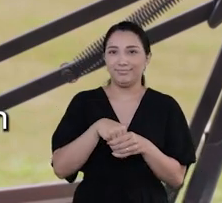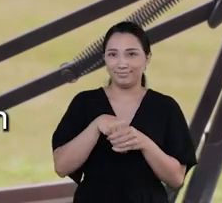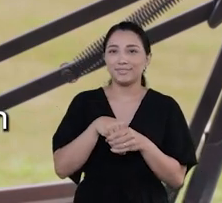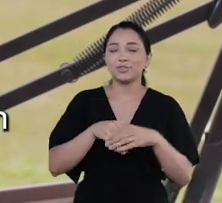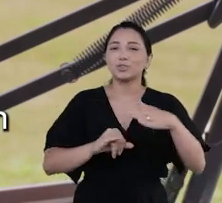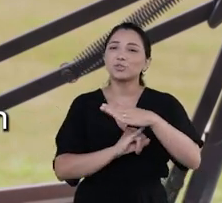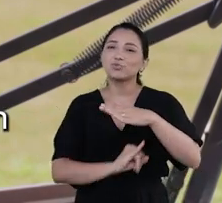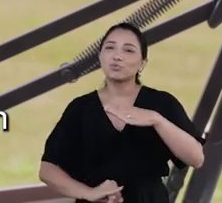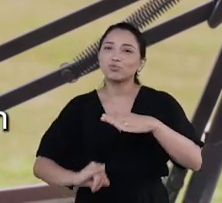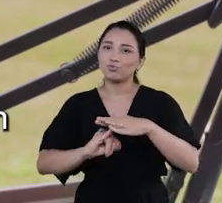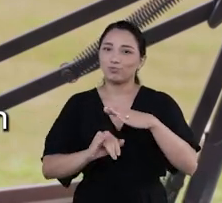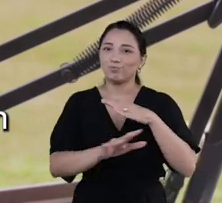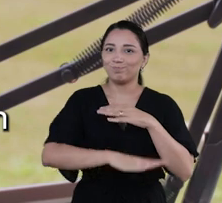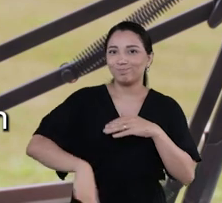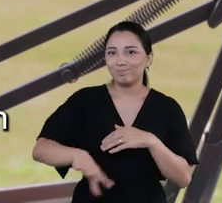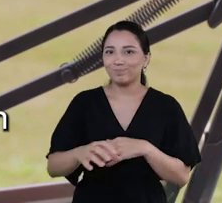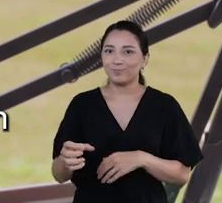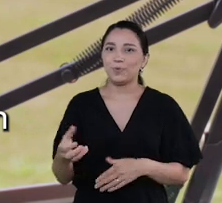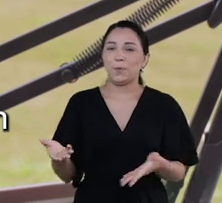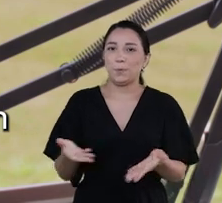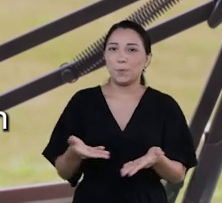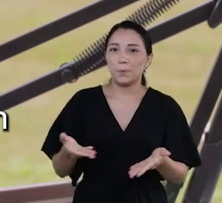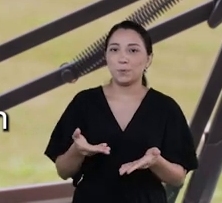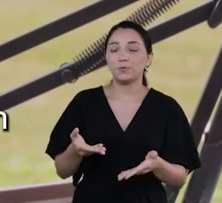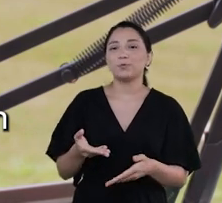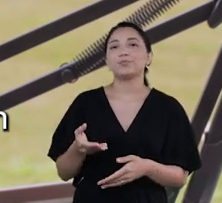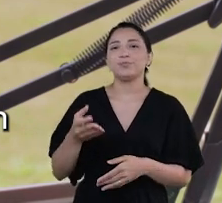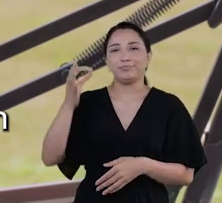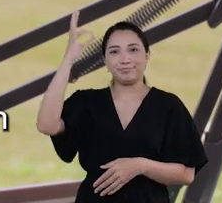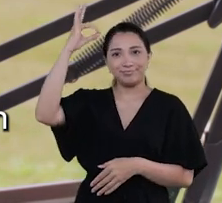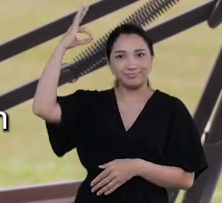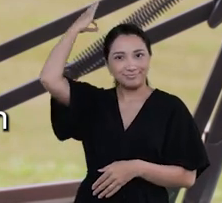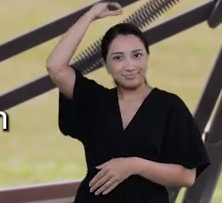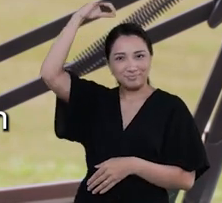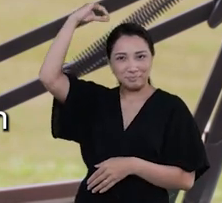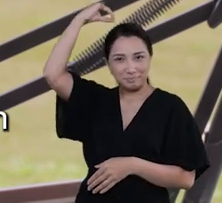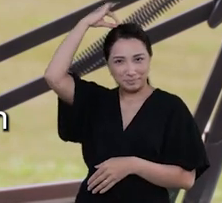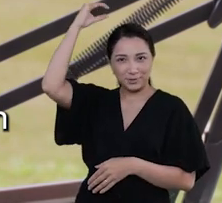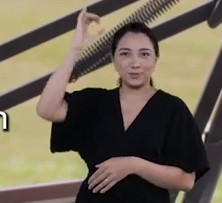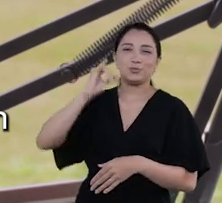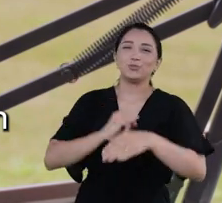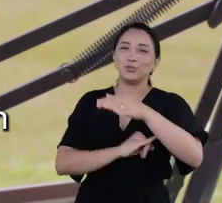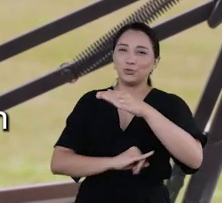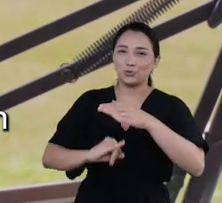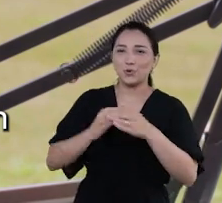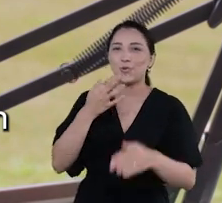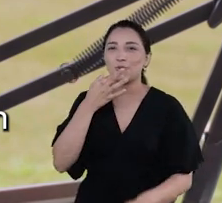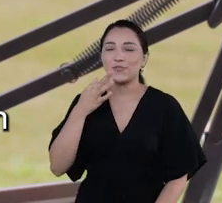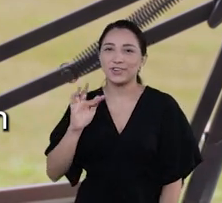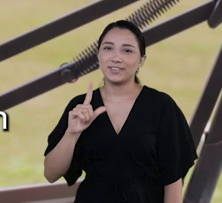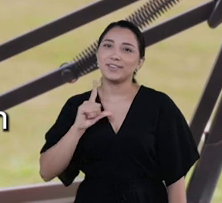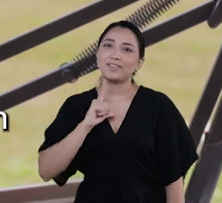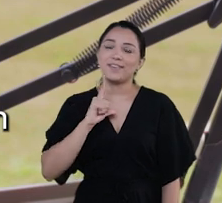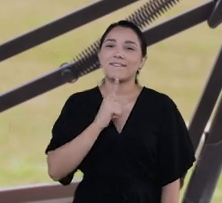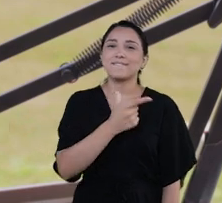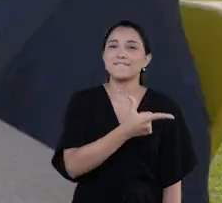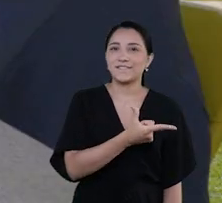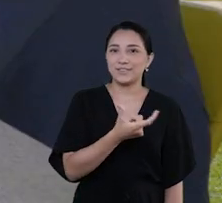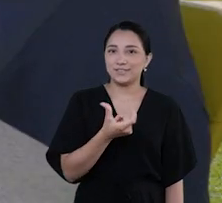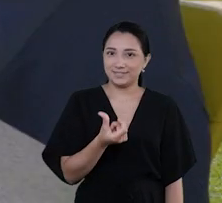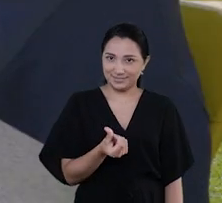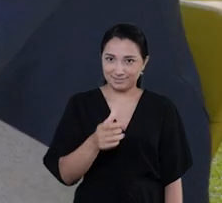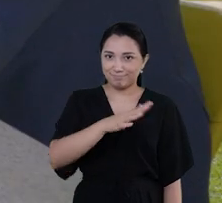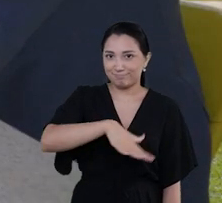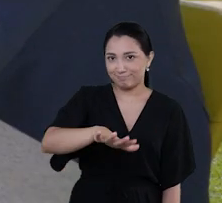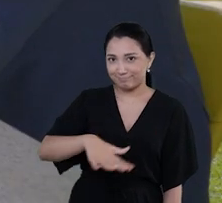o Instituto Federal do Espírito Santo conta com 26 camping no estado dessa forma o if se faz presente em